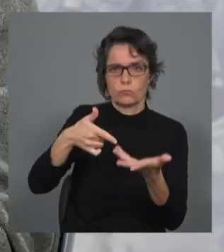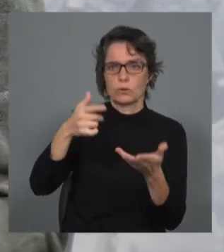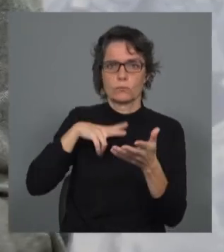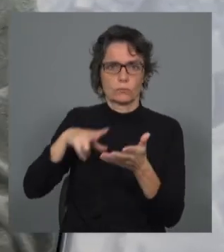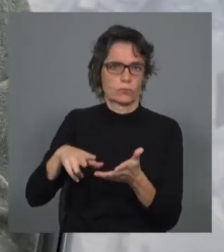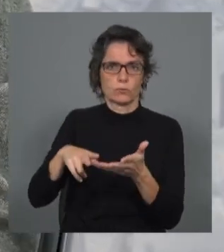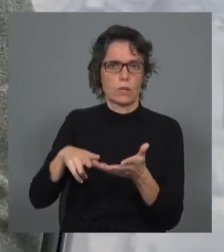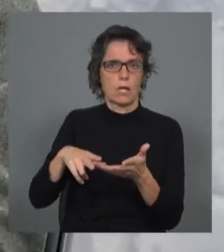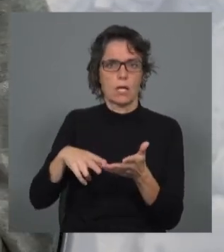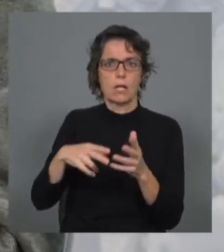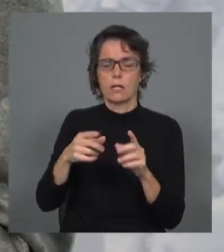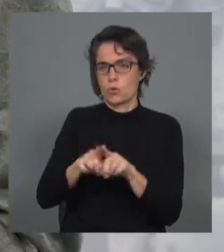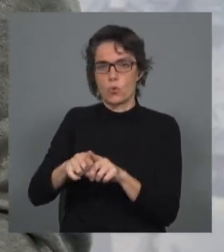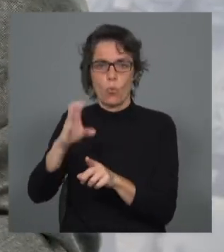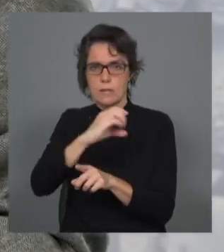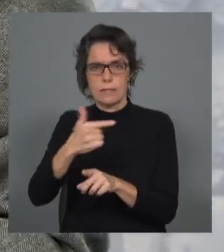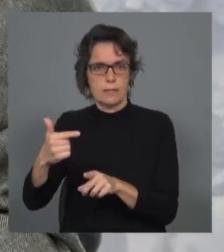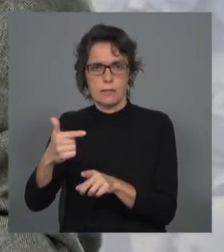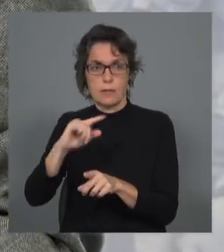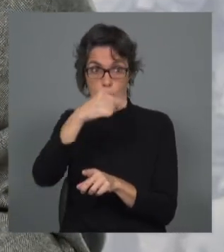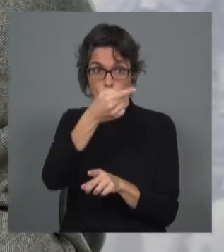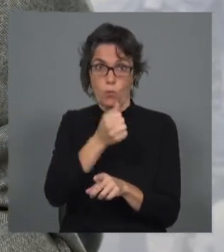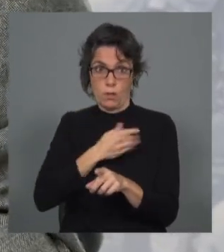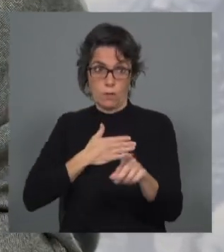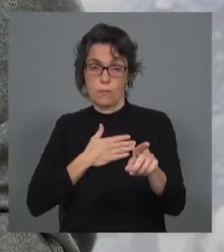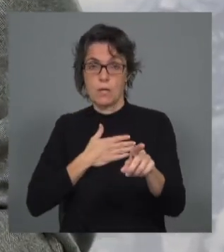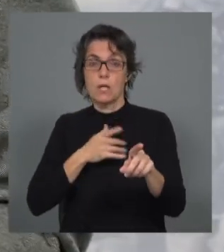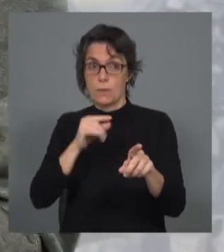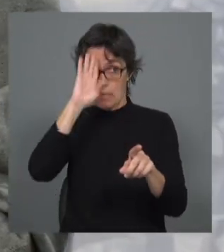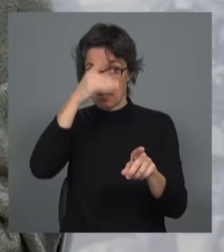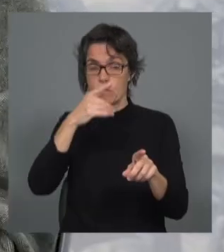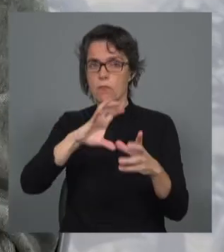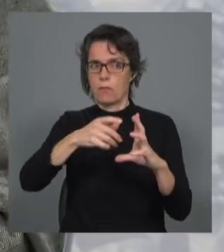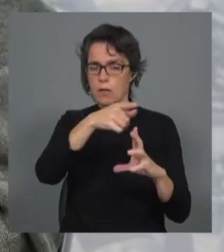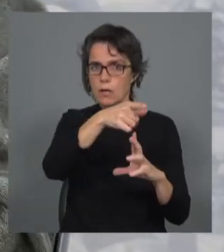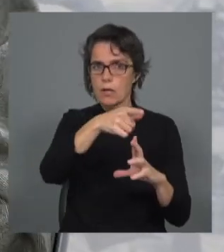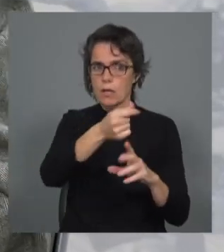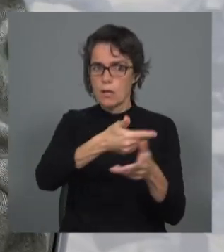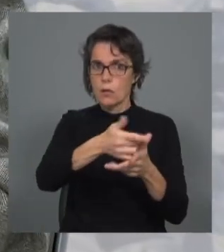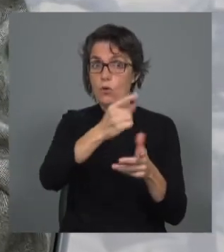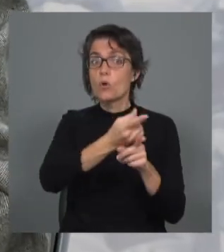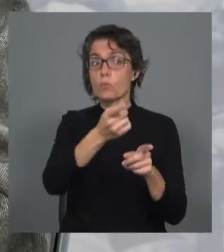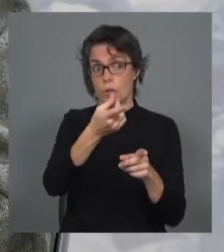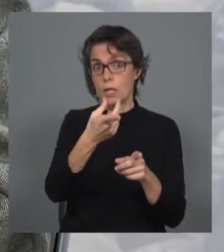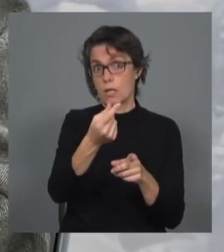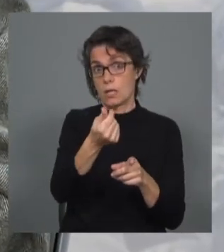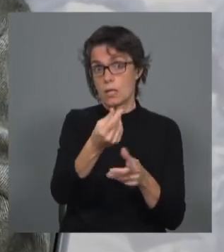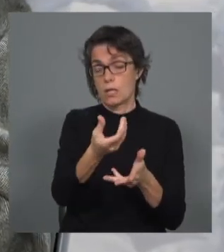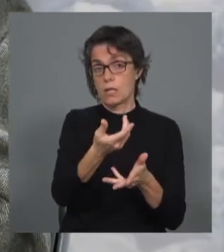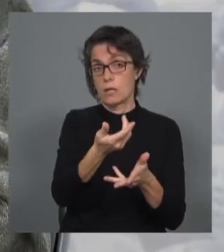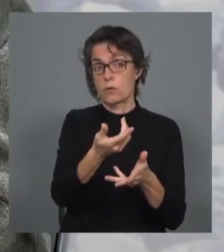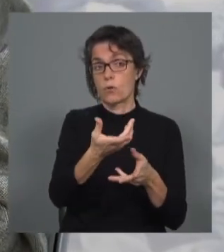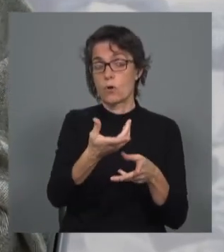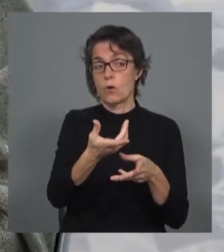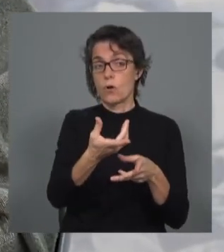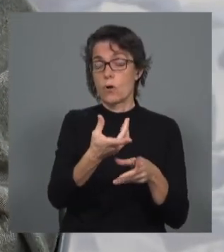mesmo estatuto dos CTTs, também estão a ultrapassar grandes crises porque estão a ganhar dinheiro naquilo que nós não podemos